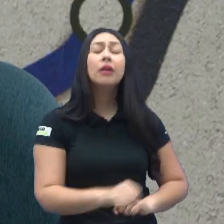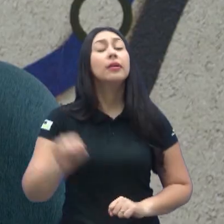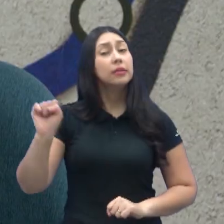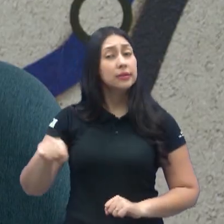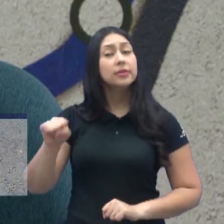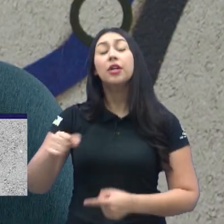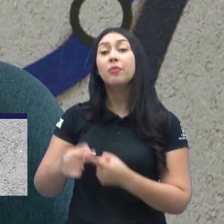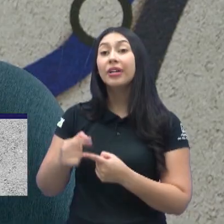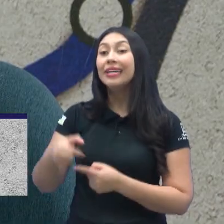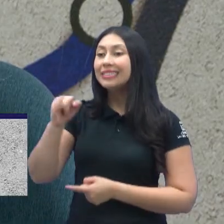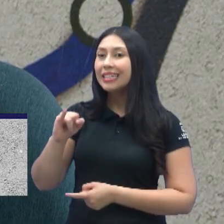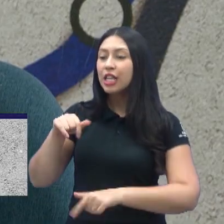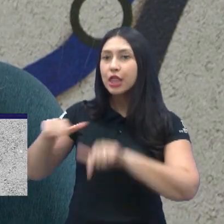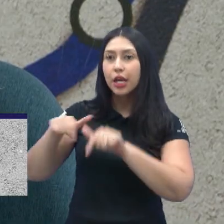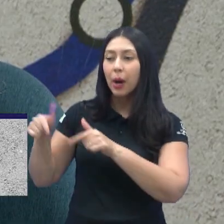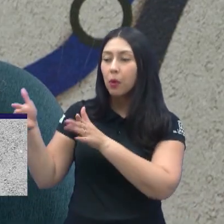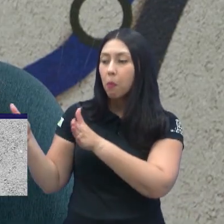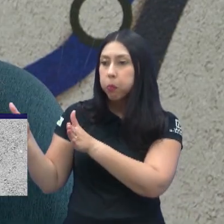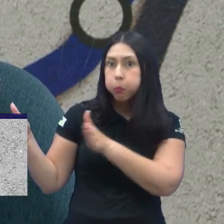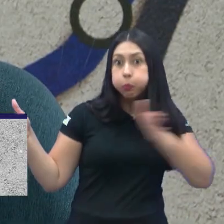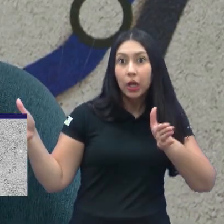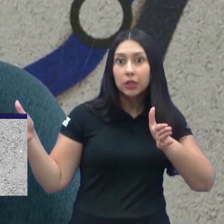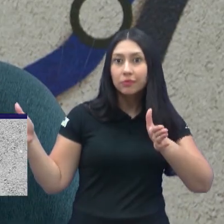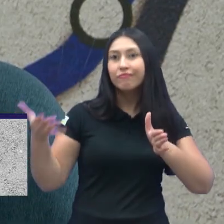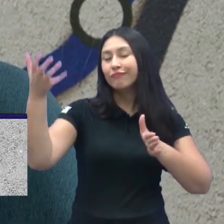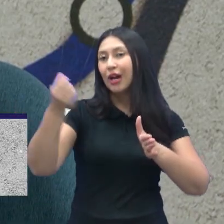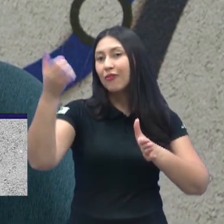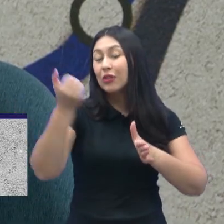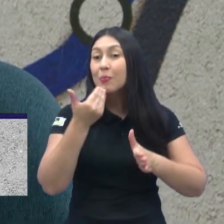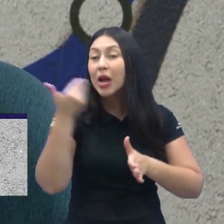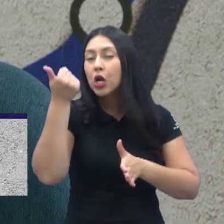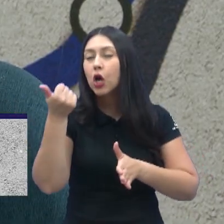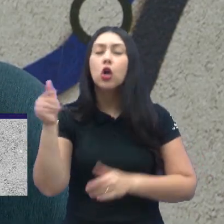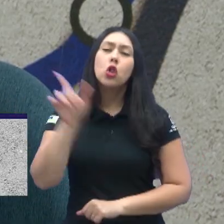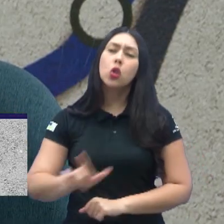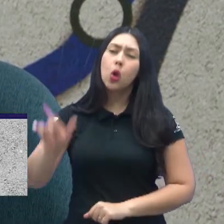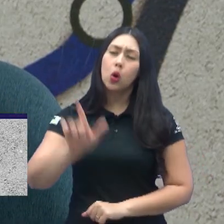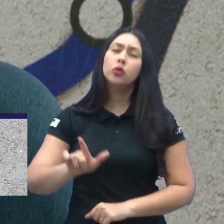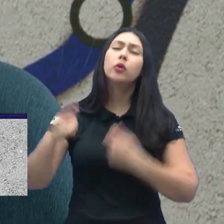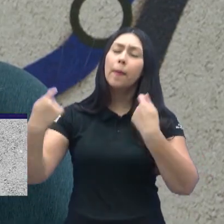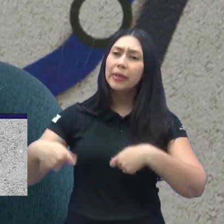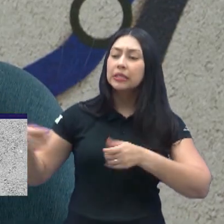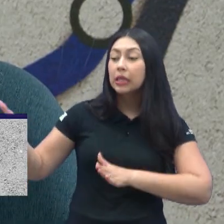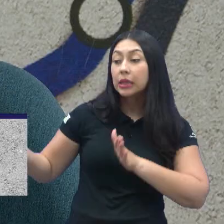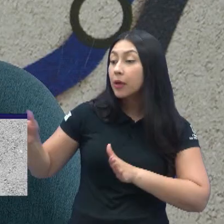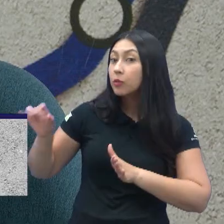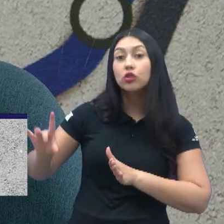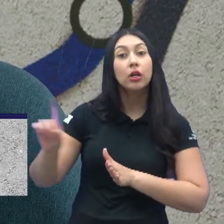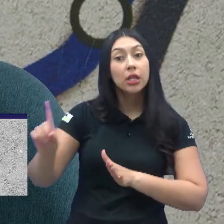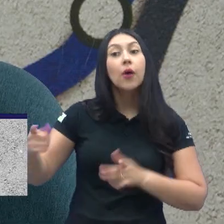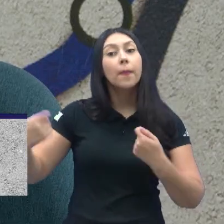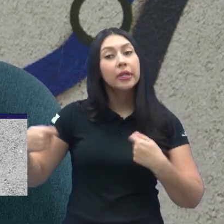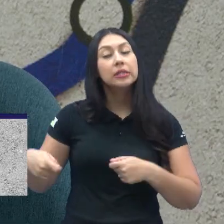você tiver, maior esse benefício pode ficar. Obviamente que você precisa não só do tempo, mas você precisa de valores